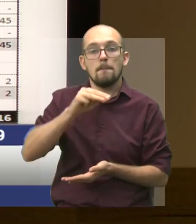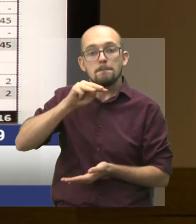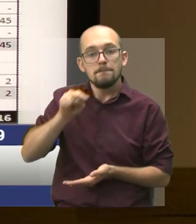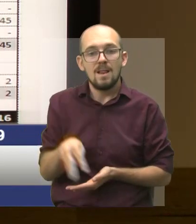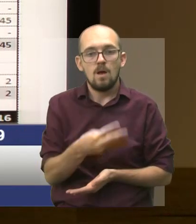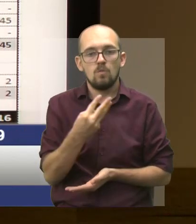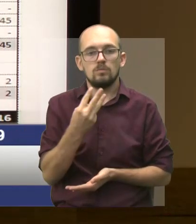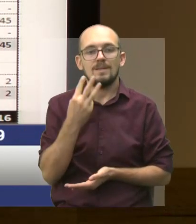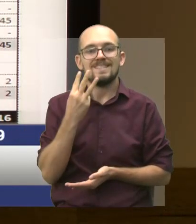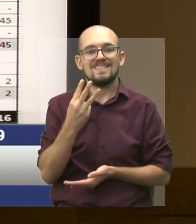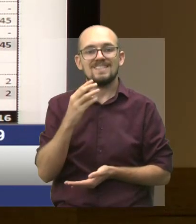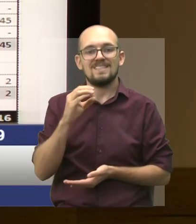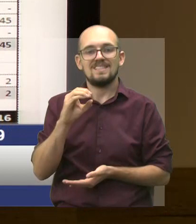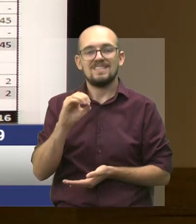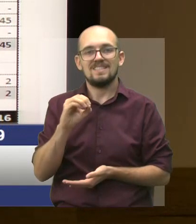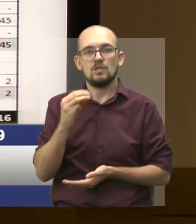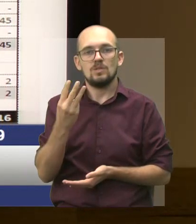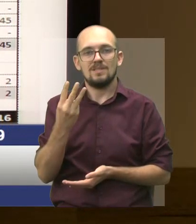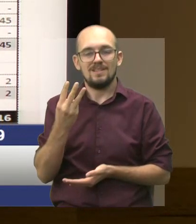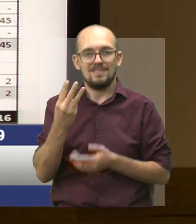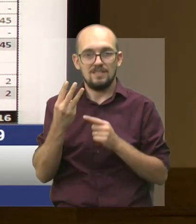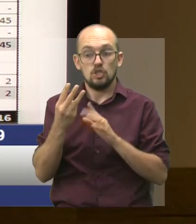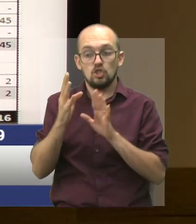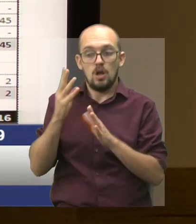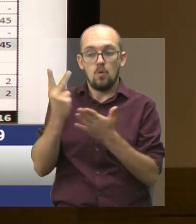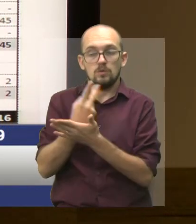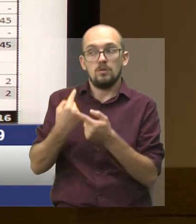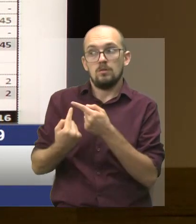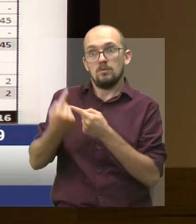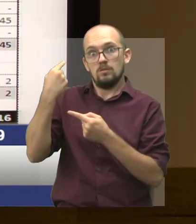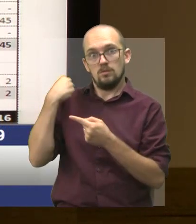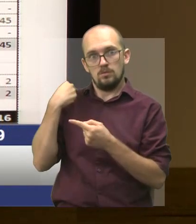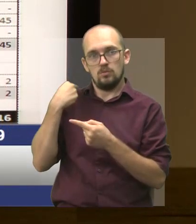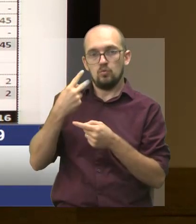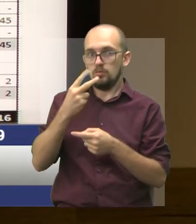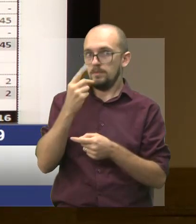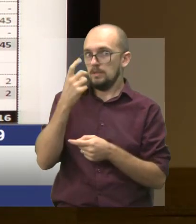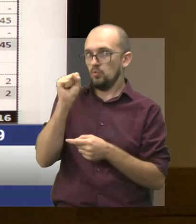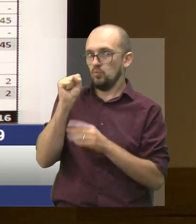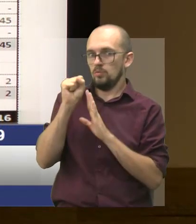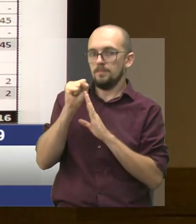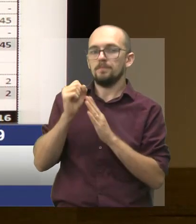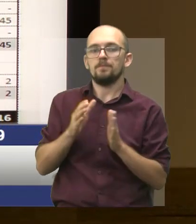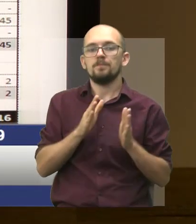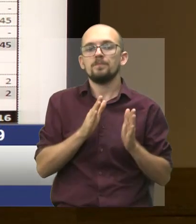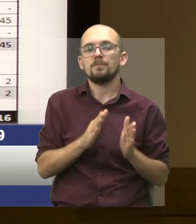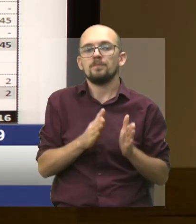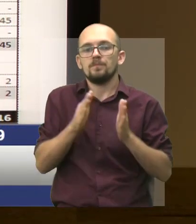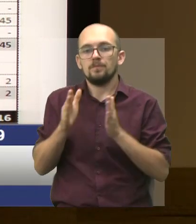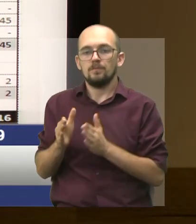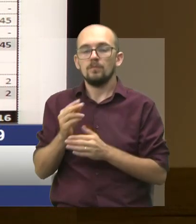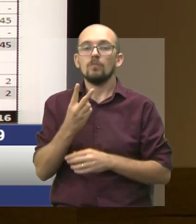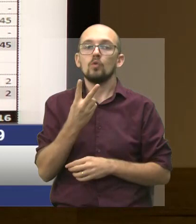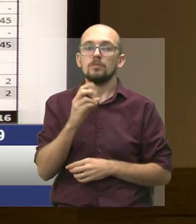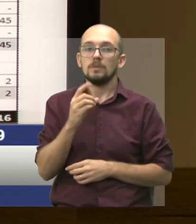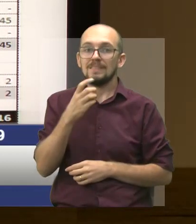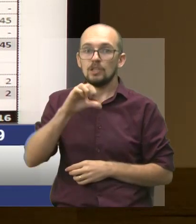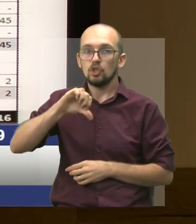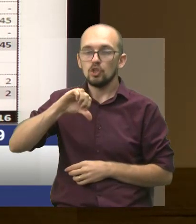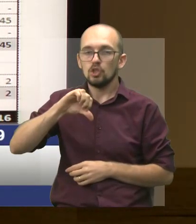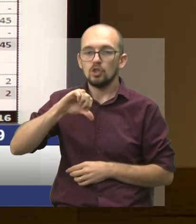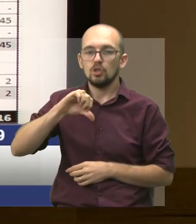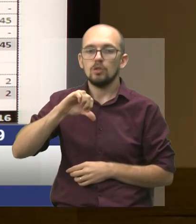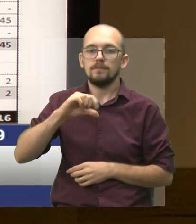R$371.303.000. Quer dizer, isso já ocorreu no ano de 2018. No ano de 2019, nós temos uma estimativa de